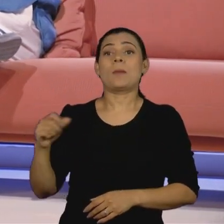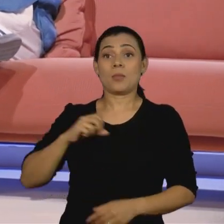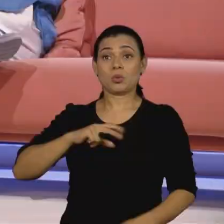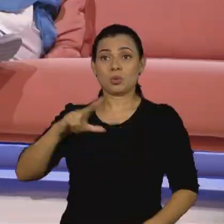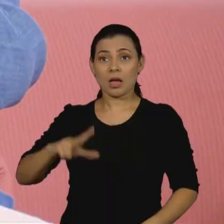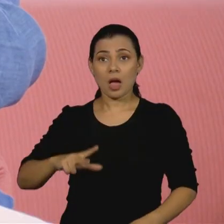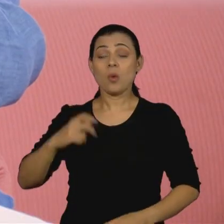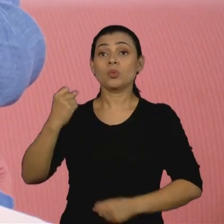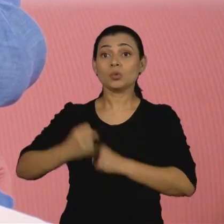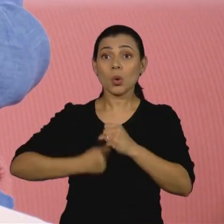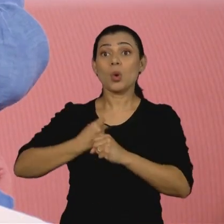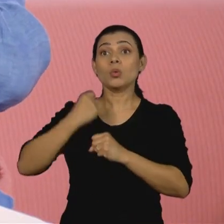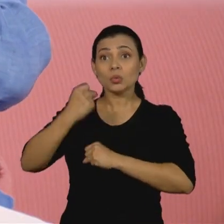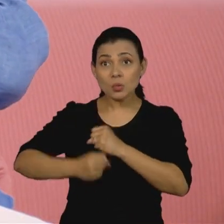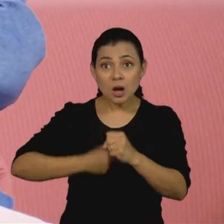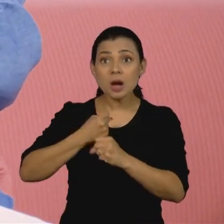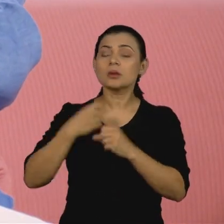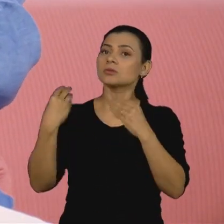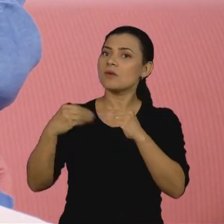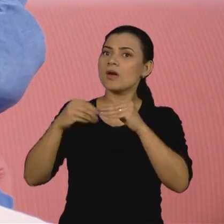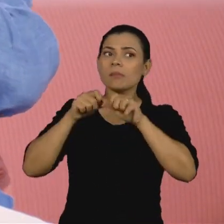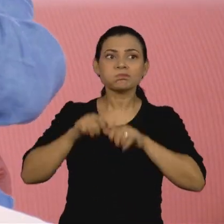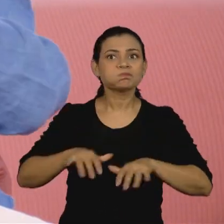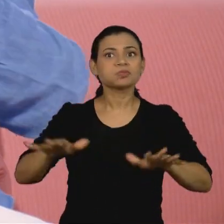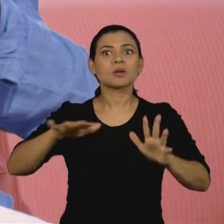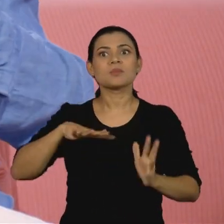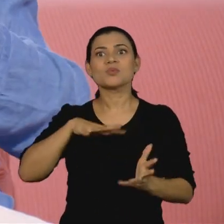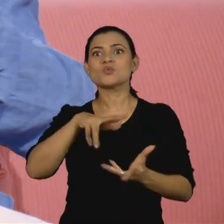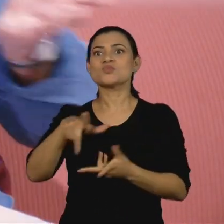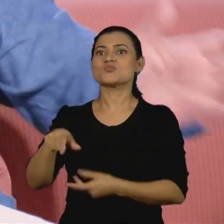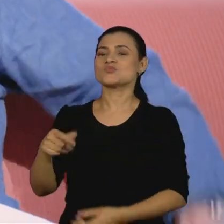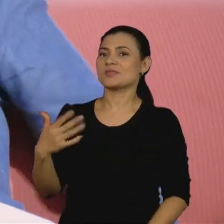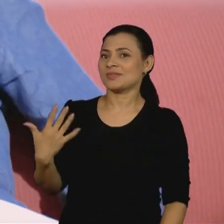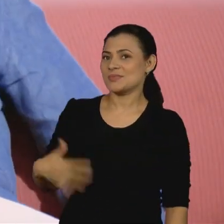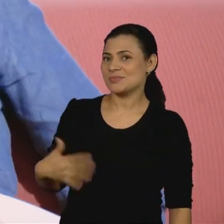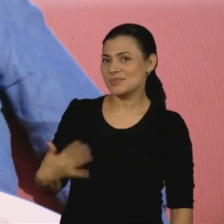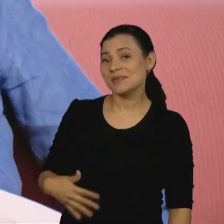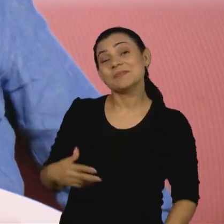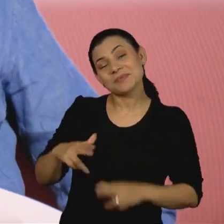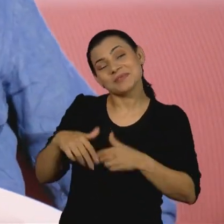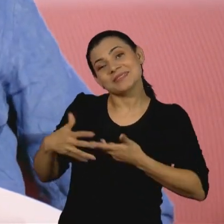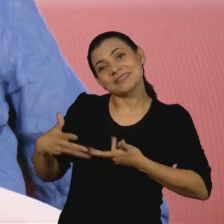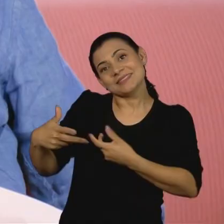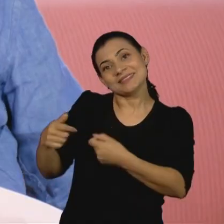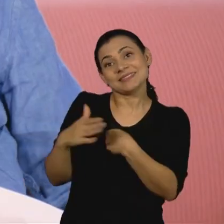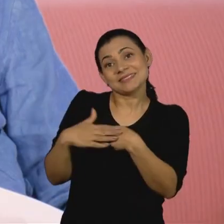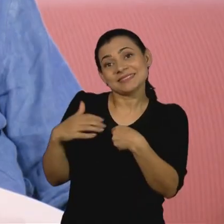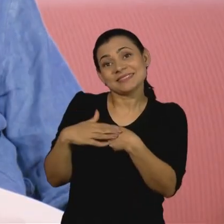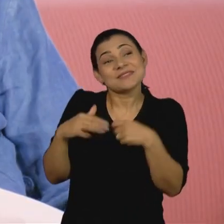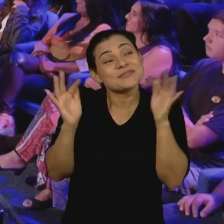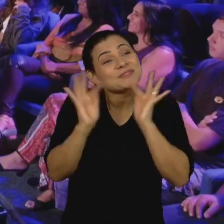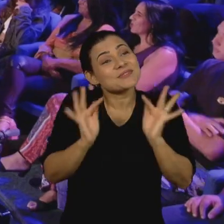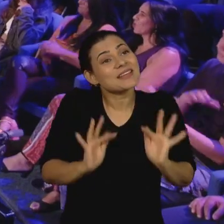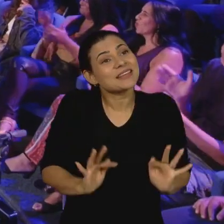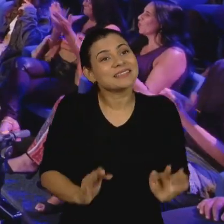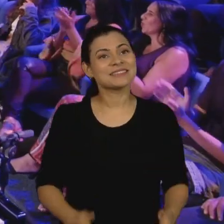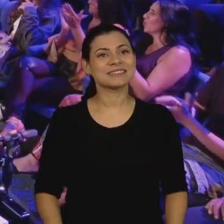Todo ano passam essa novela. Então, ser recebido assim por vocês, fico muito feliz.